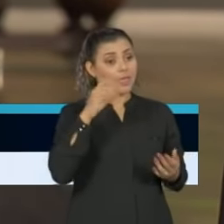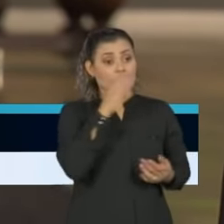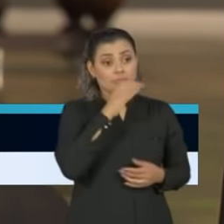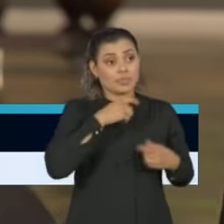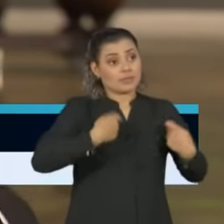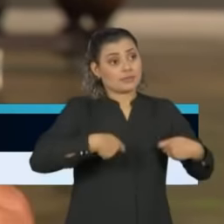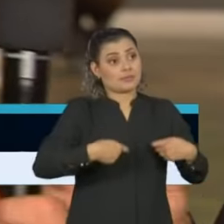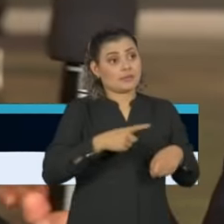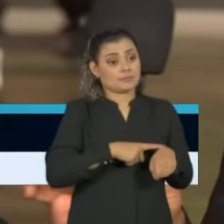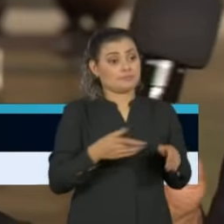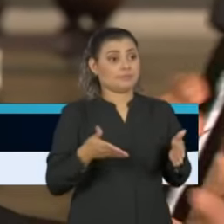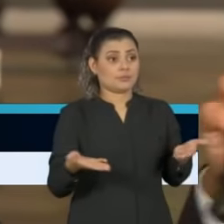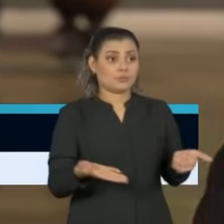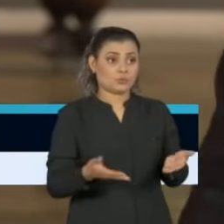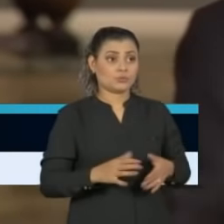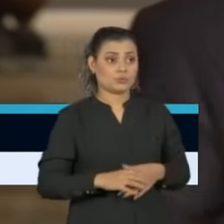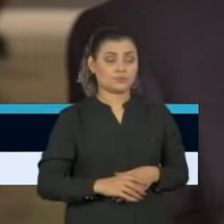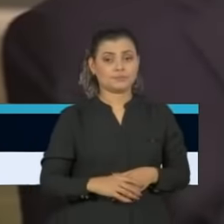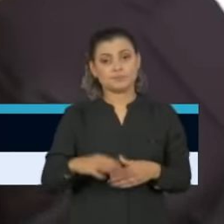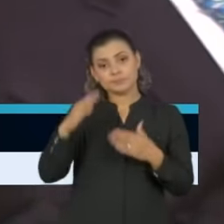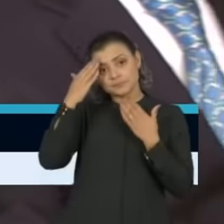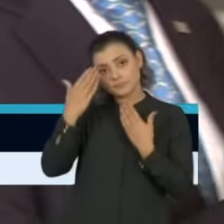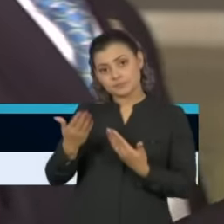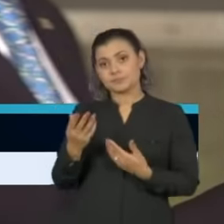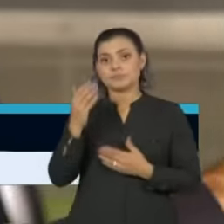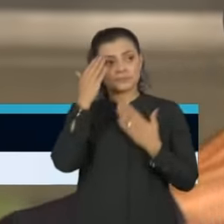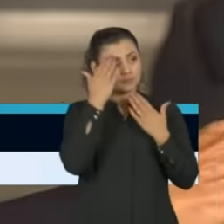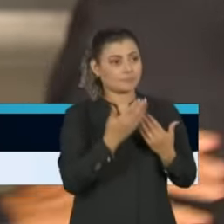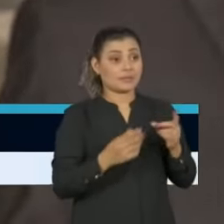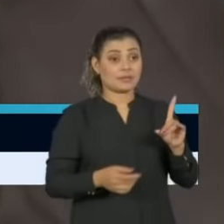desse momento. Obrigado, doutor Guerra. Doutor Davi Wippe.